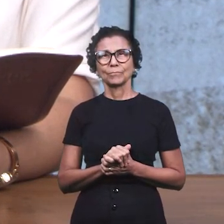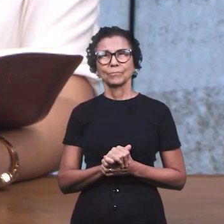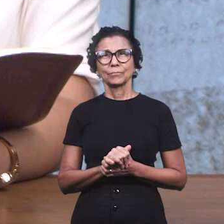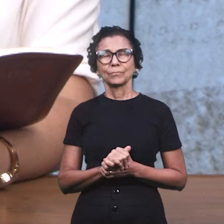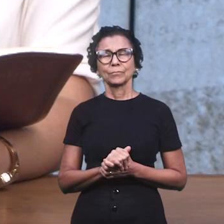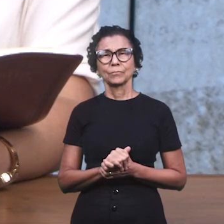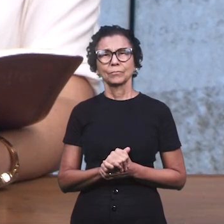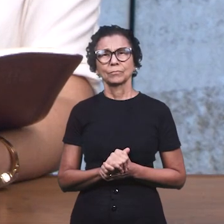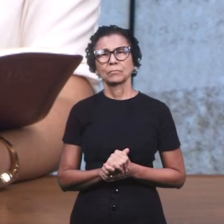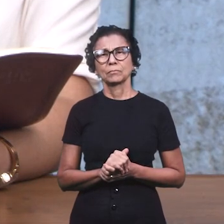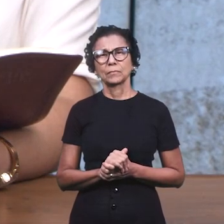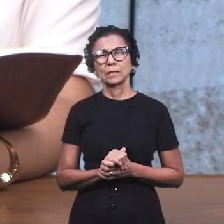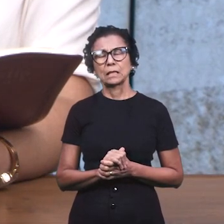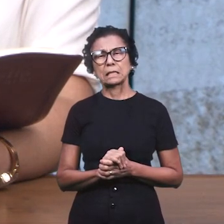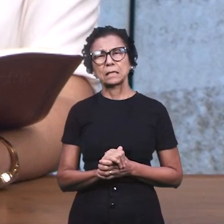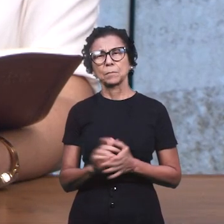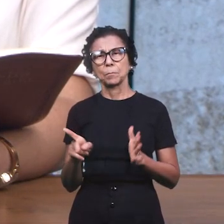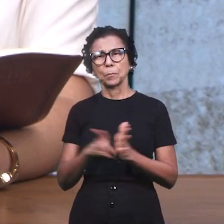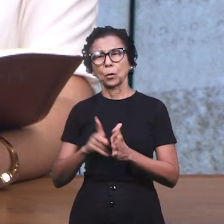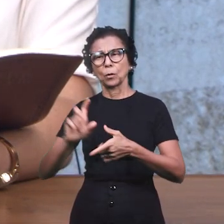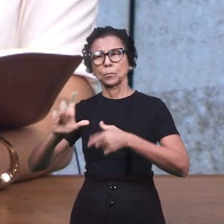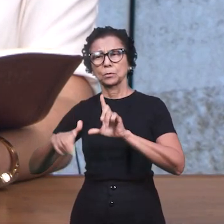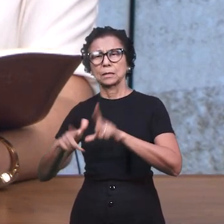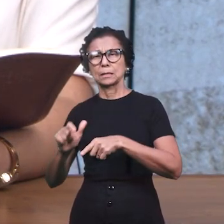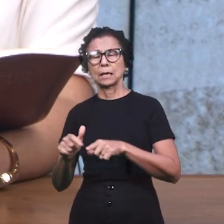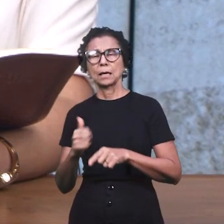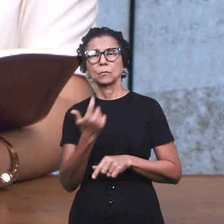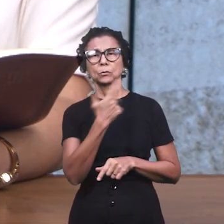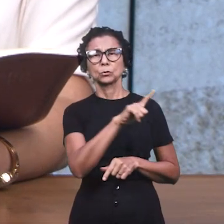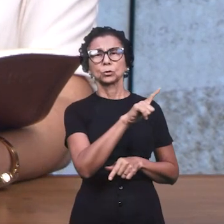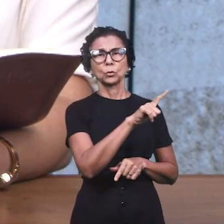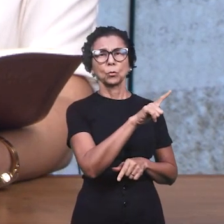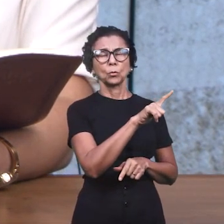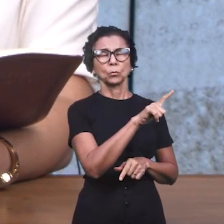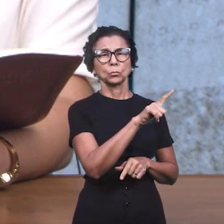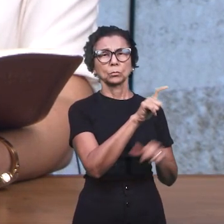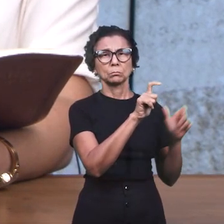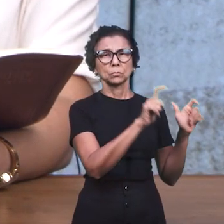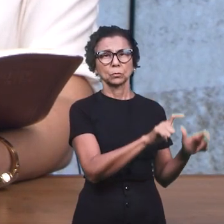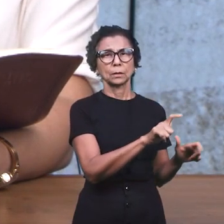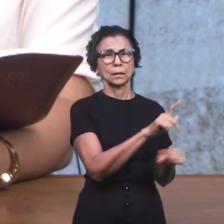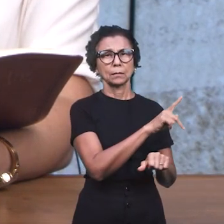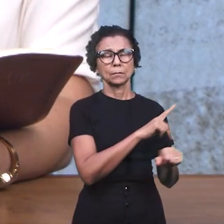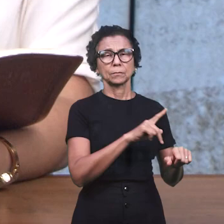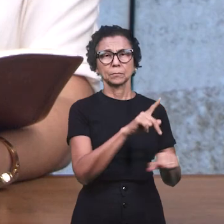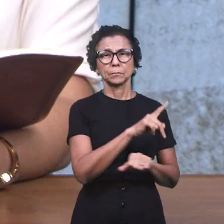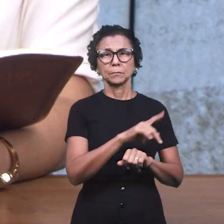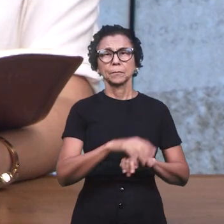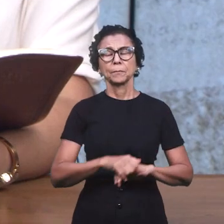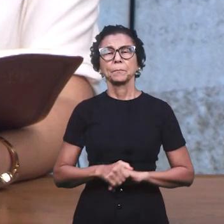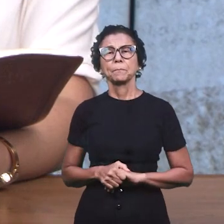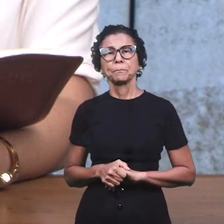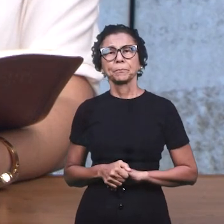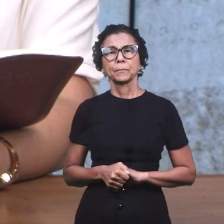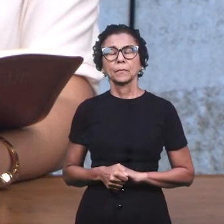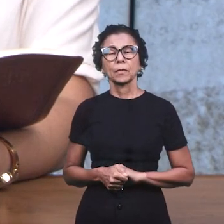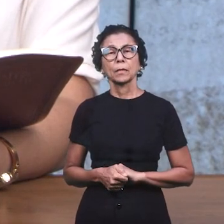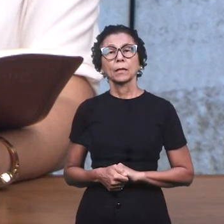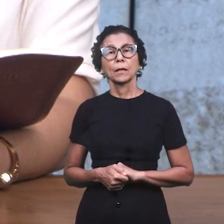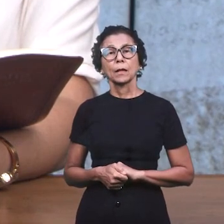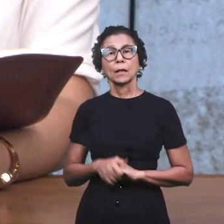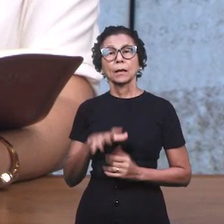quer seja dos naturais, quer dos estrangeiros, injúria ao Senhor. E tal alma